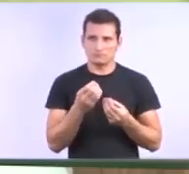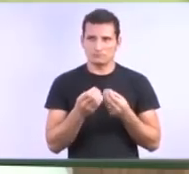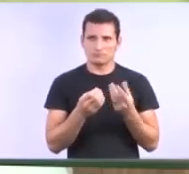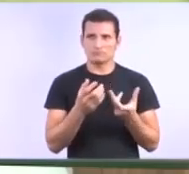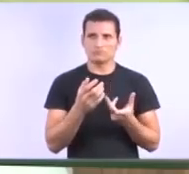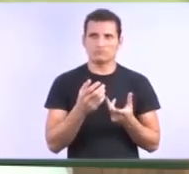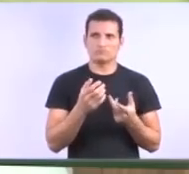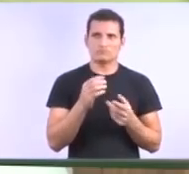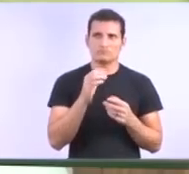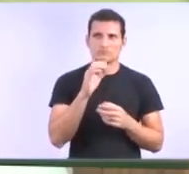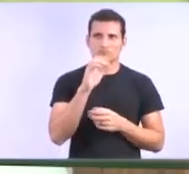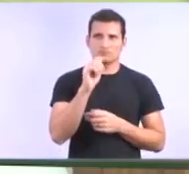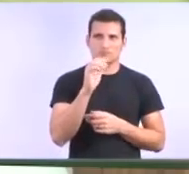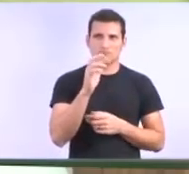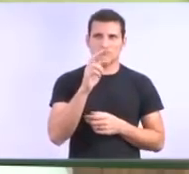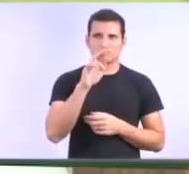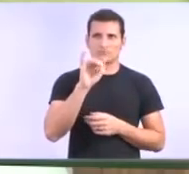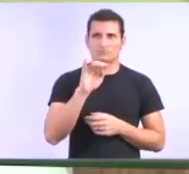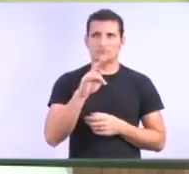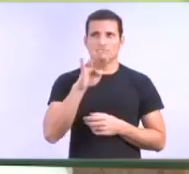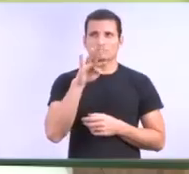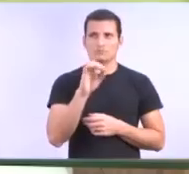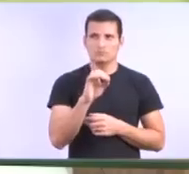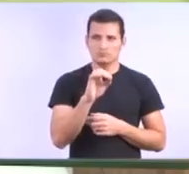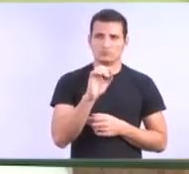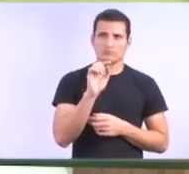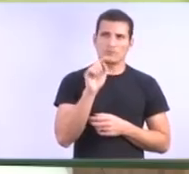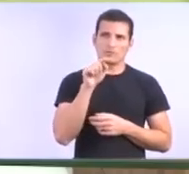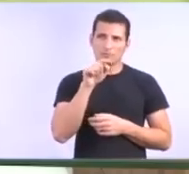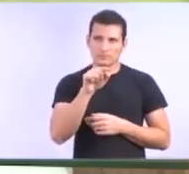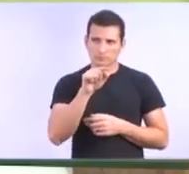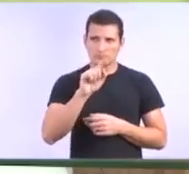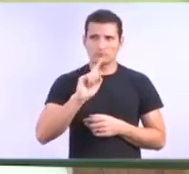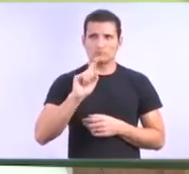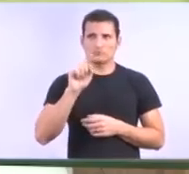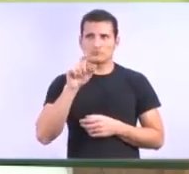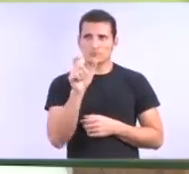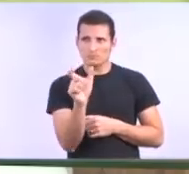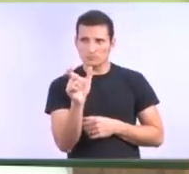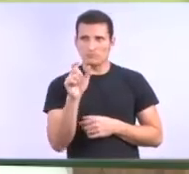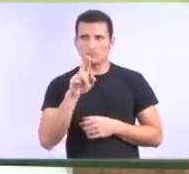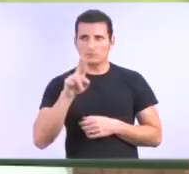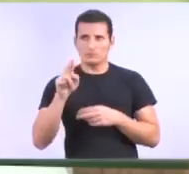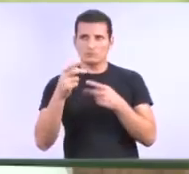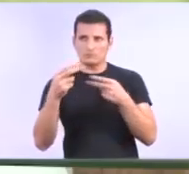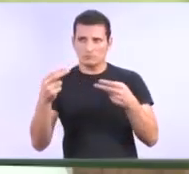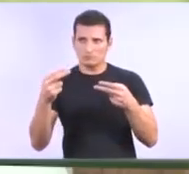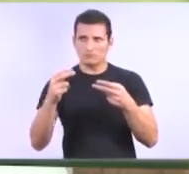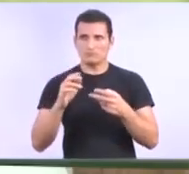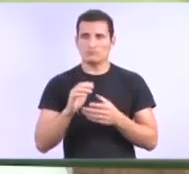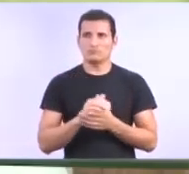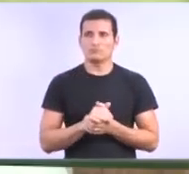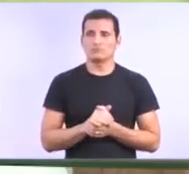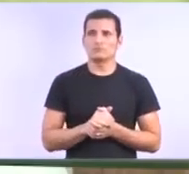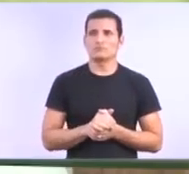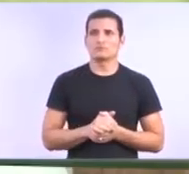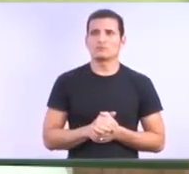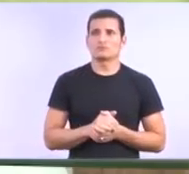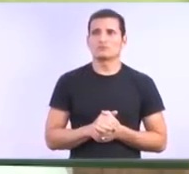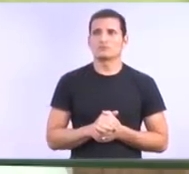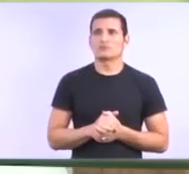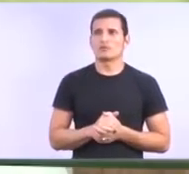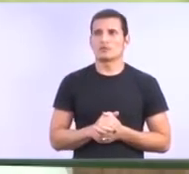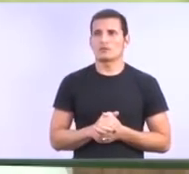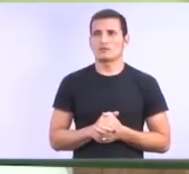objeto, colocando o ponto após o nome do objeto e aí definindo aí qual o atributo que eu estou me referenciando, e aí